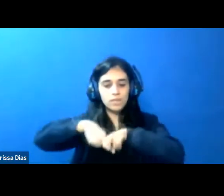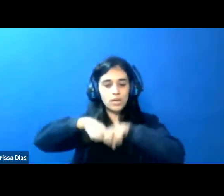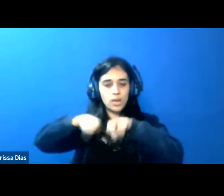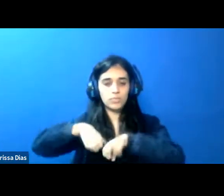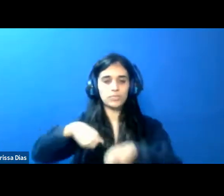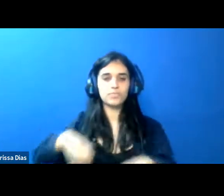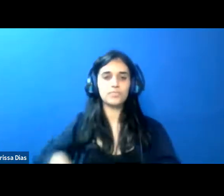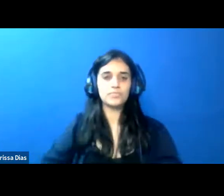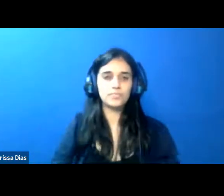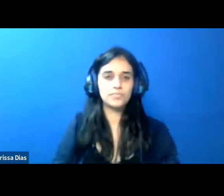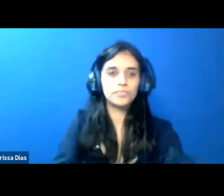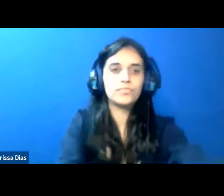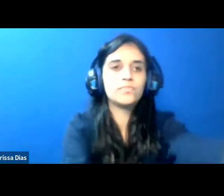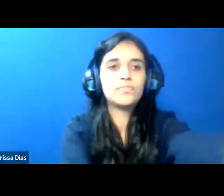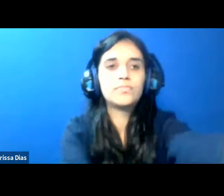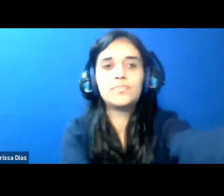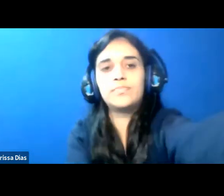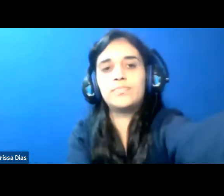os primórdios,